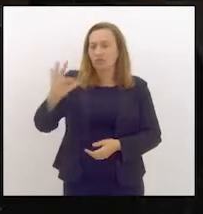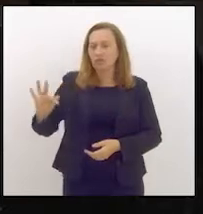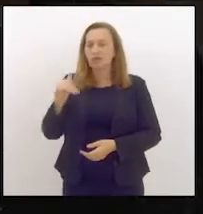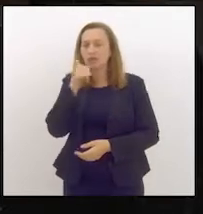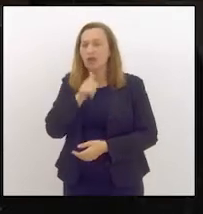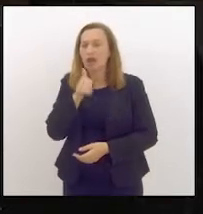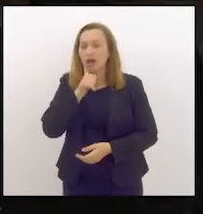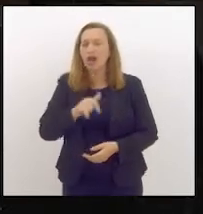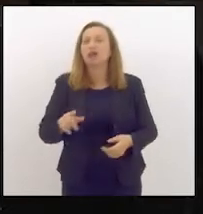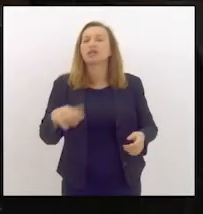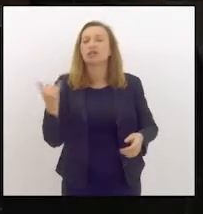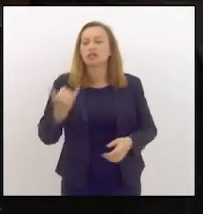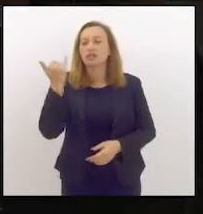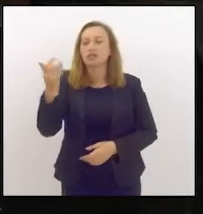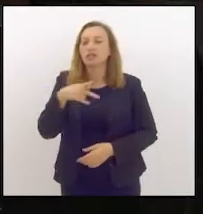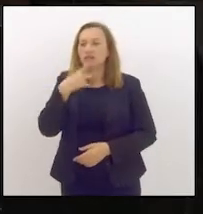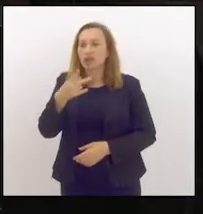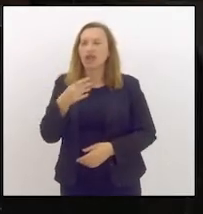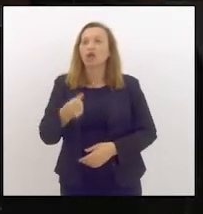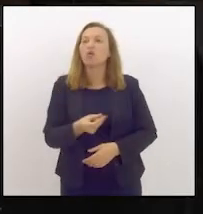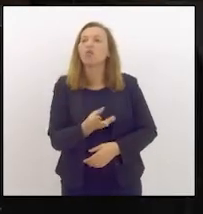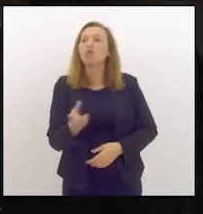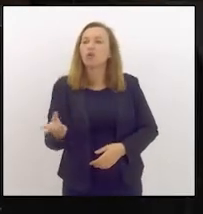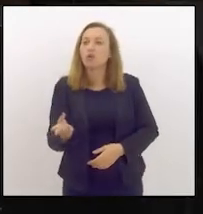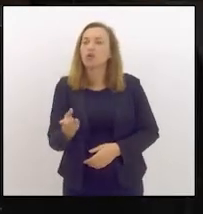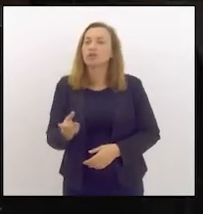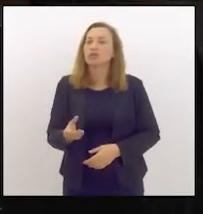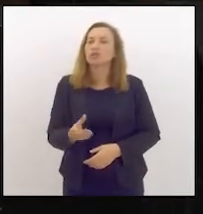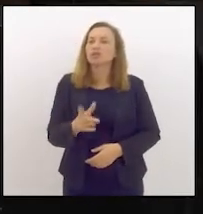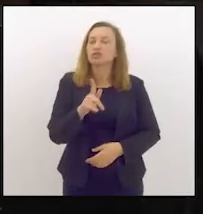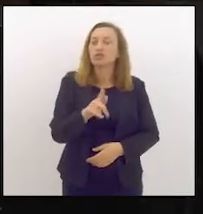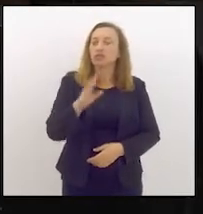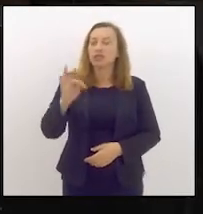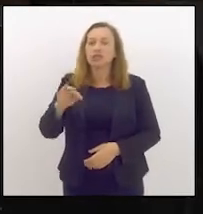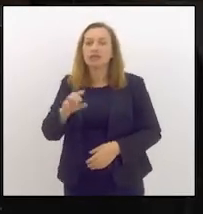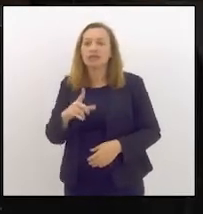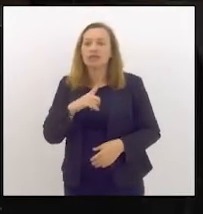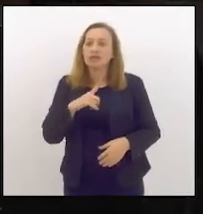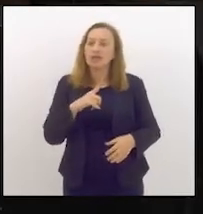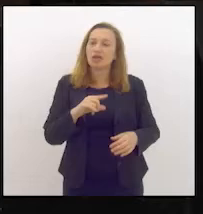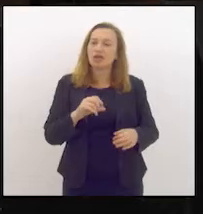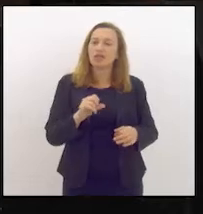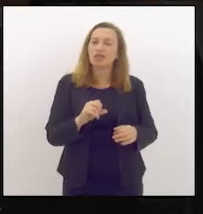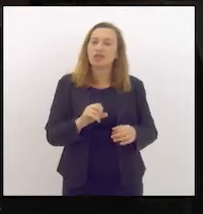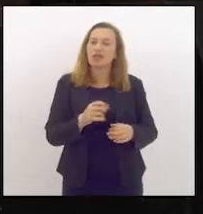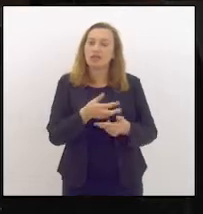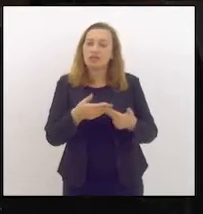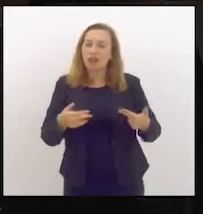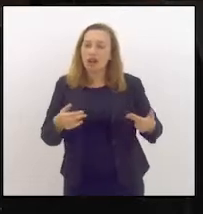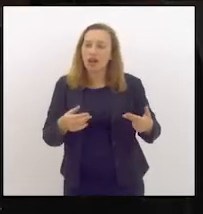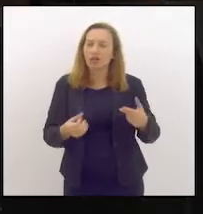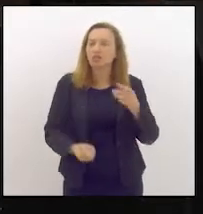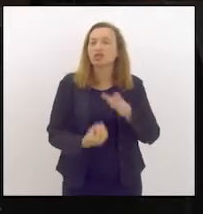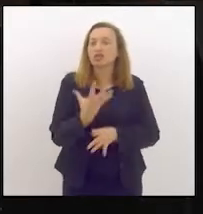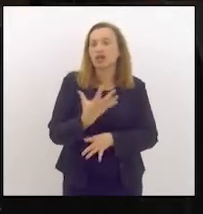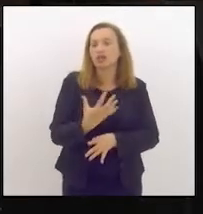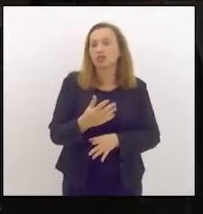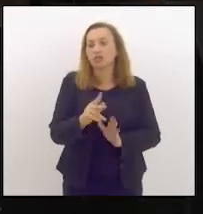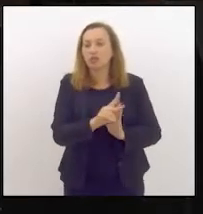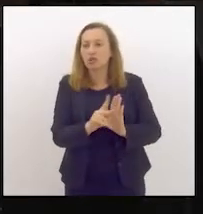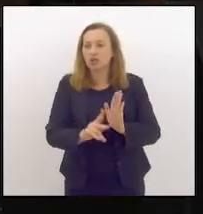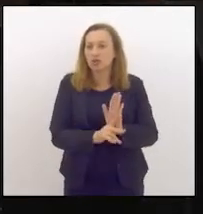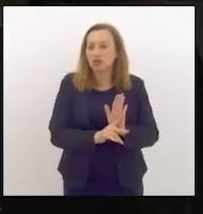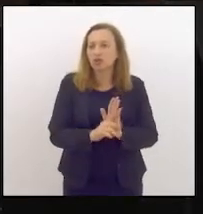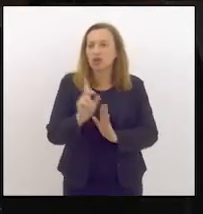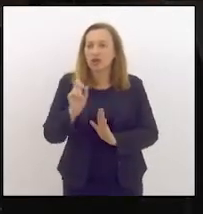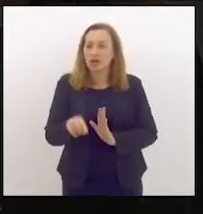importante dizer também o quanto que esse GT tem gerado uma série de outros projetos afinal de contas